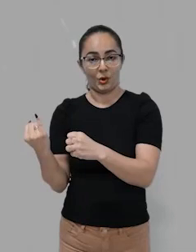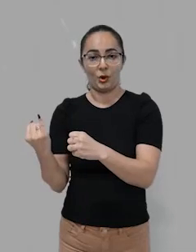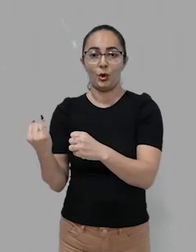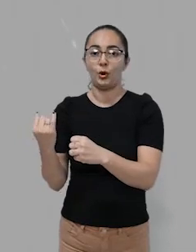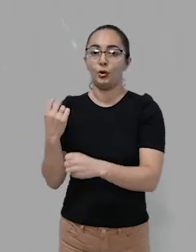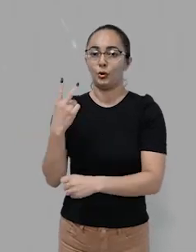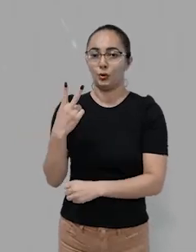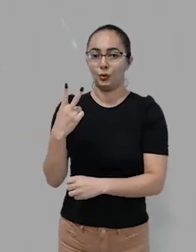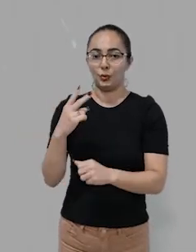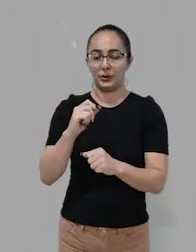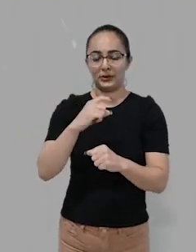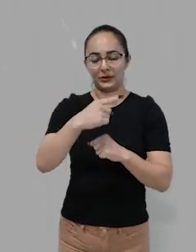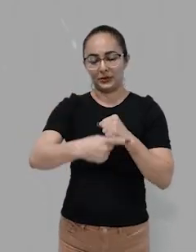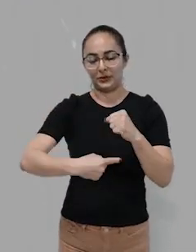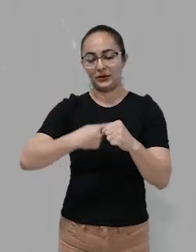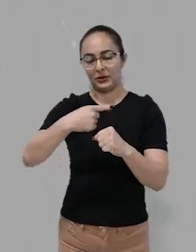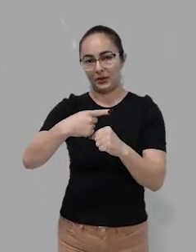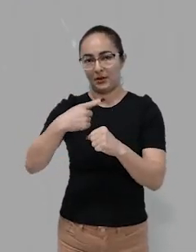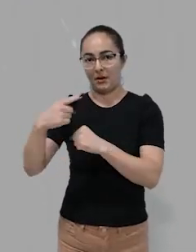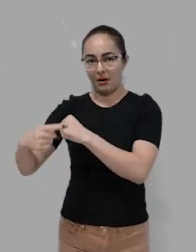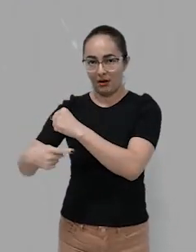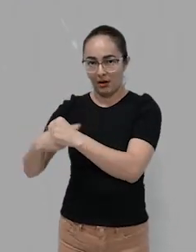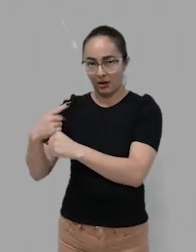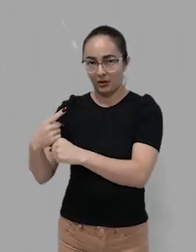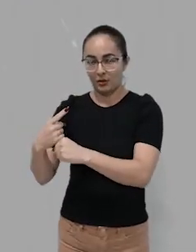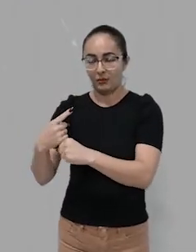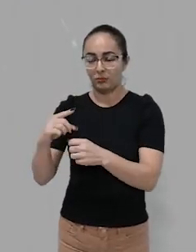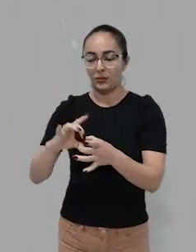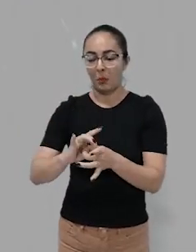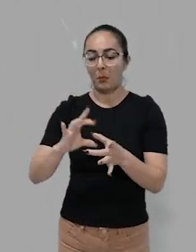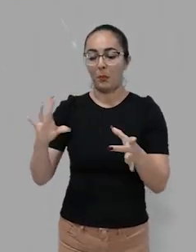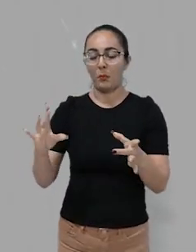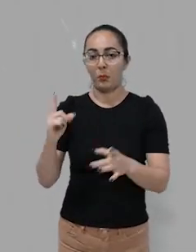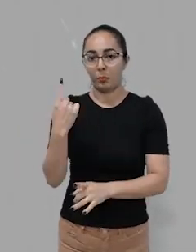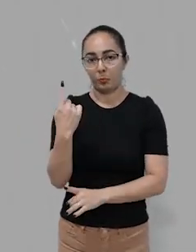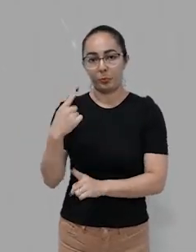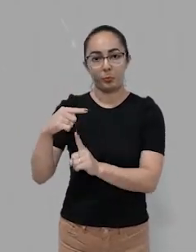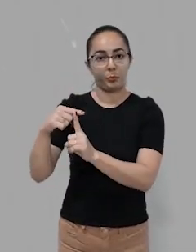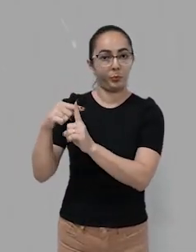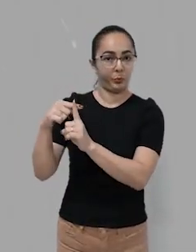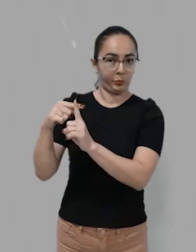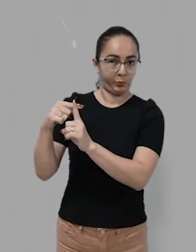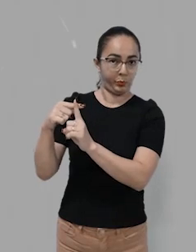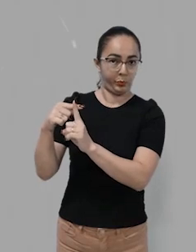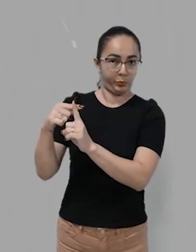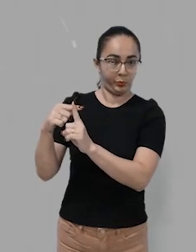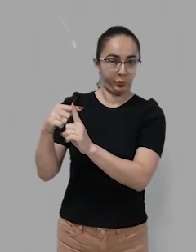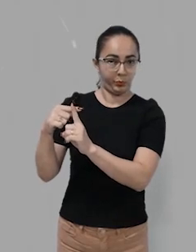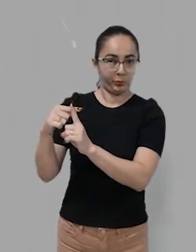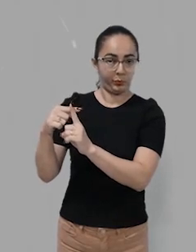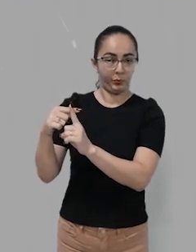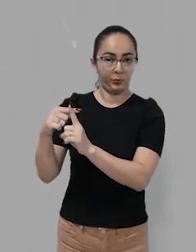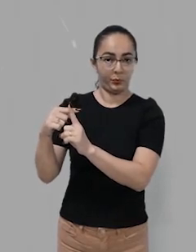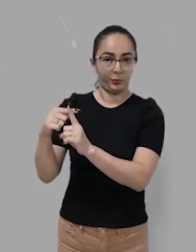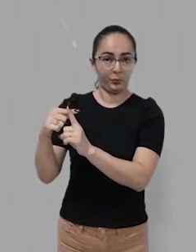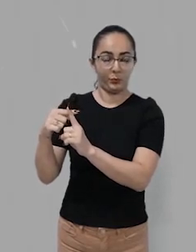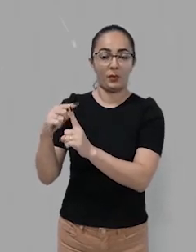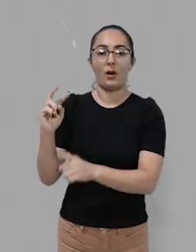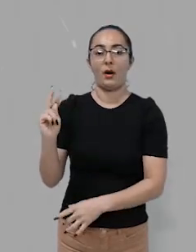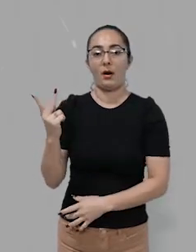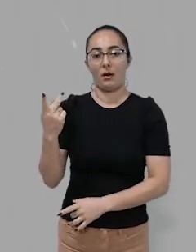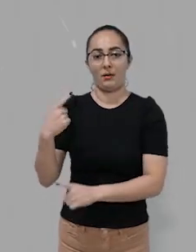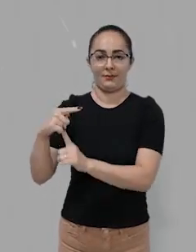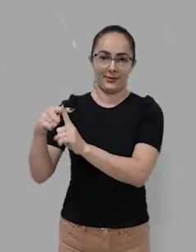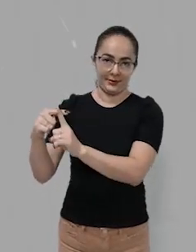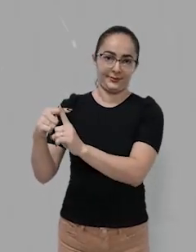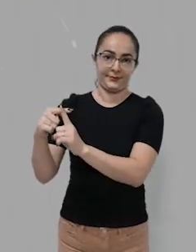dois átomos, liberando como único cátion, ou seja, um único íon positivo, o